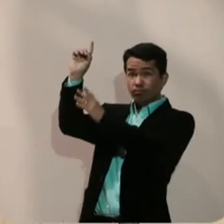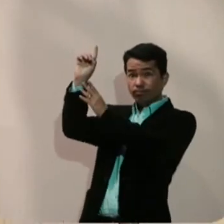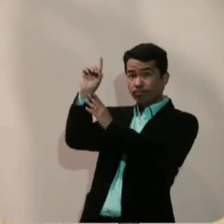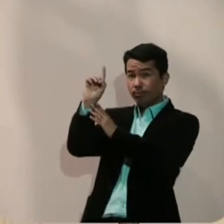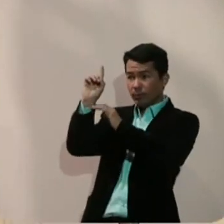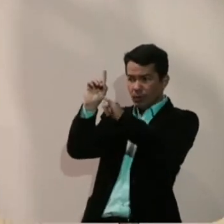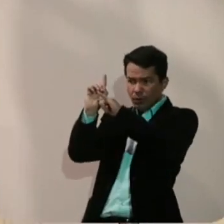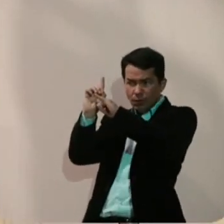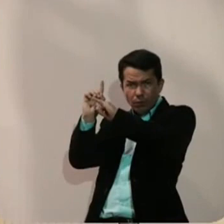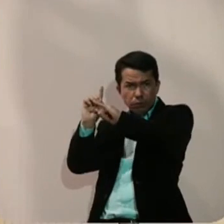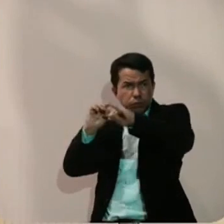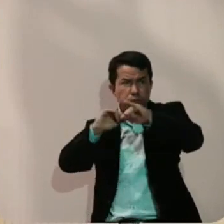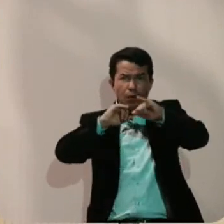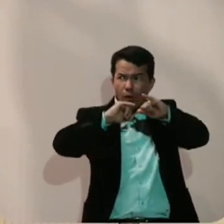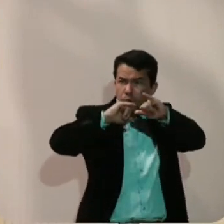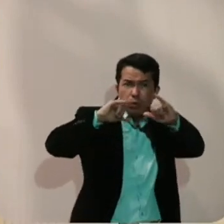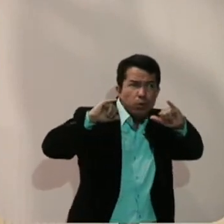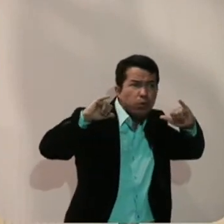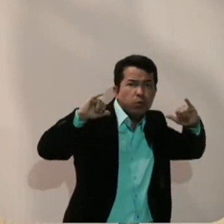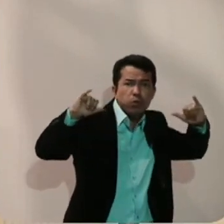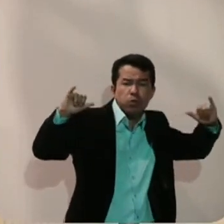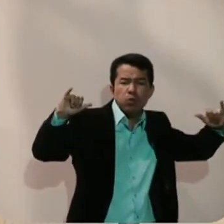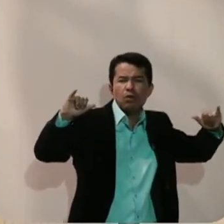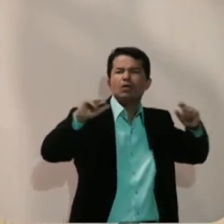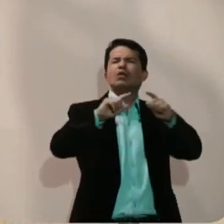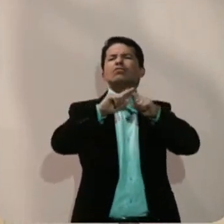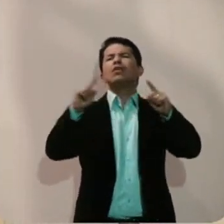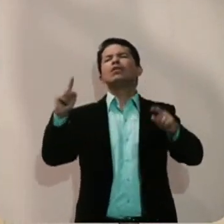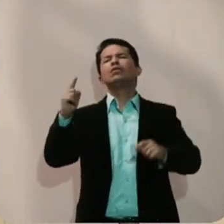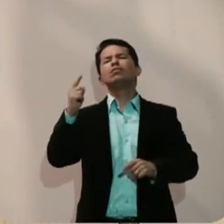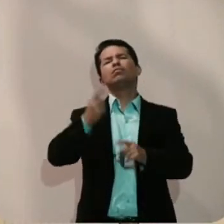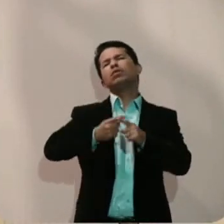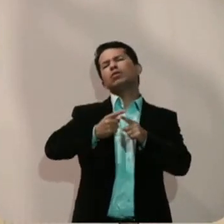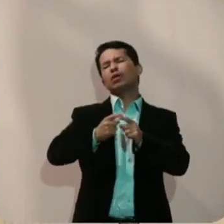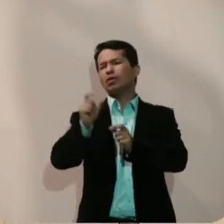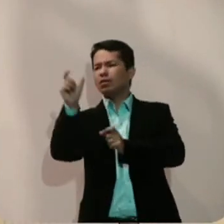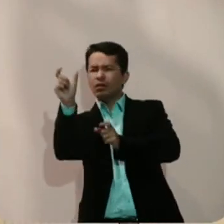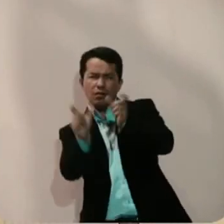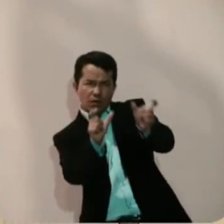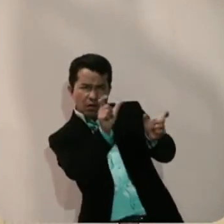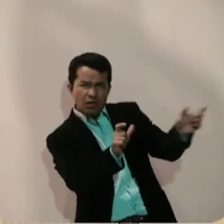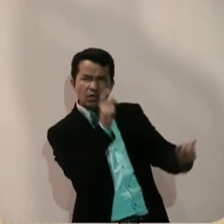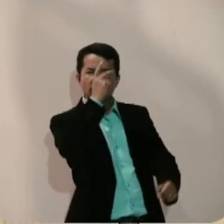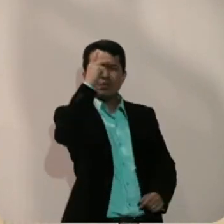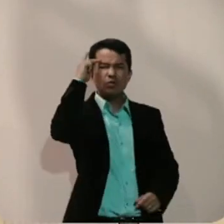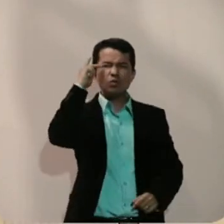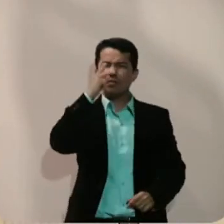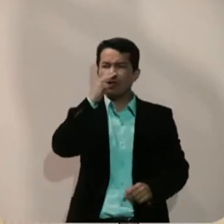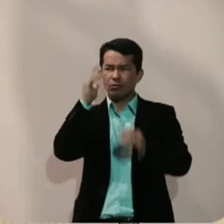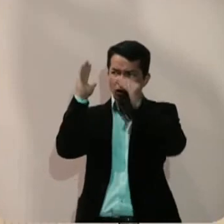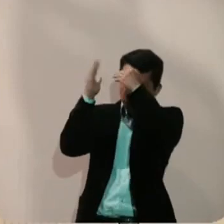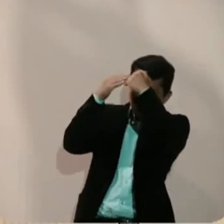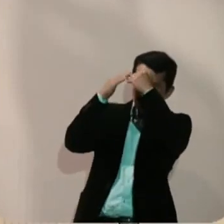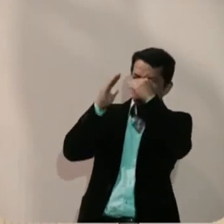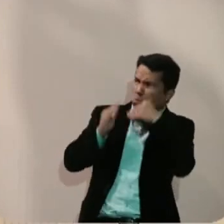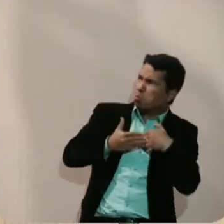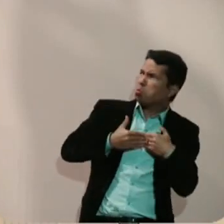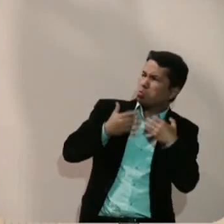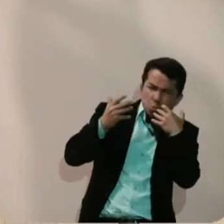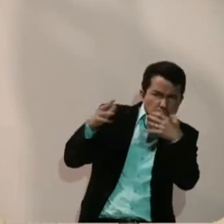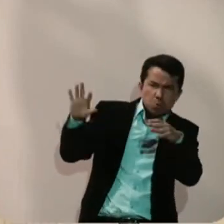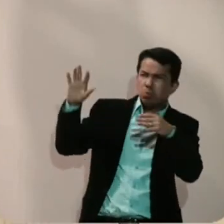que essas pessoas ficam duras assim? Porque às vezes elas só estão perseguindo os seus próprios planos